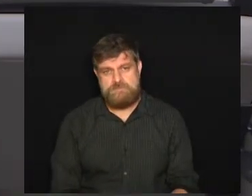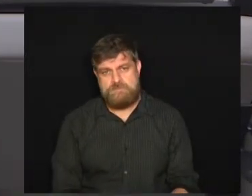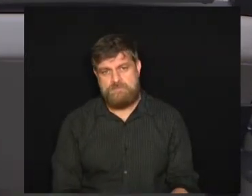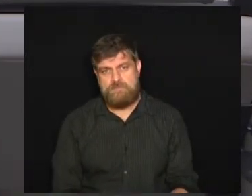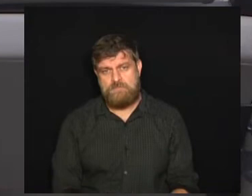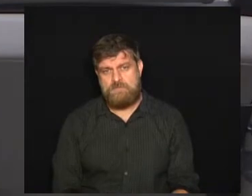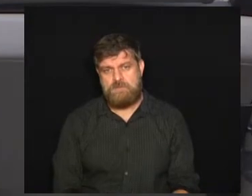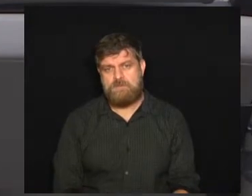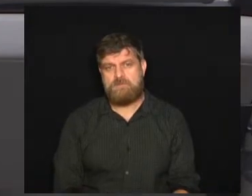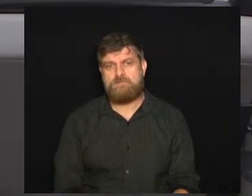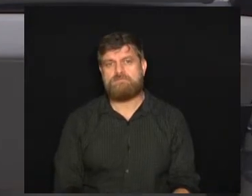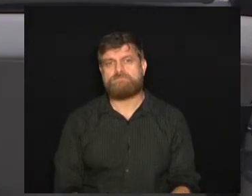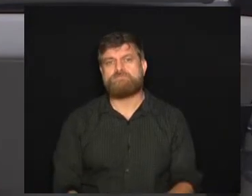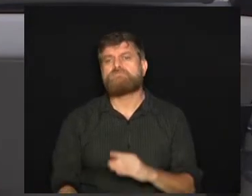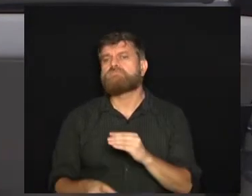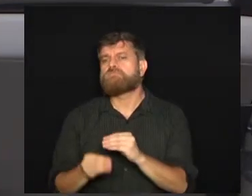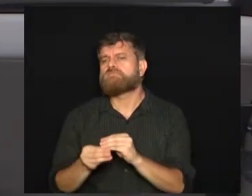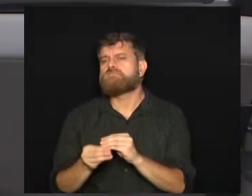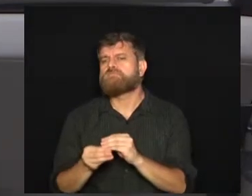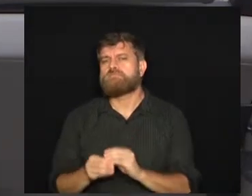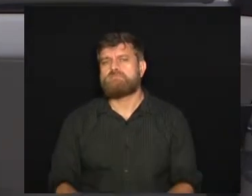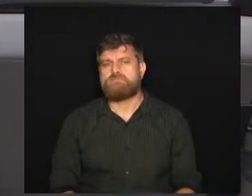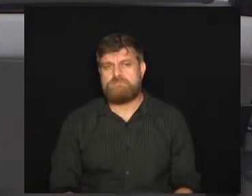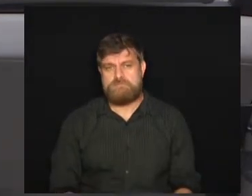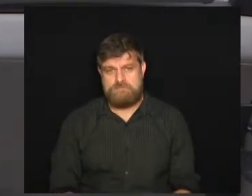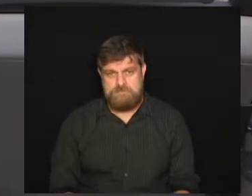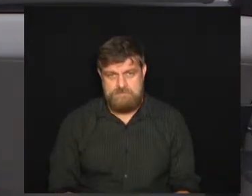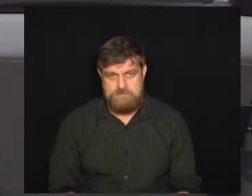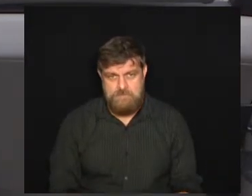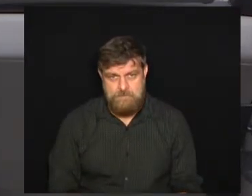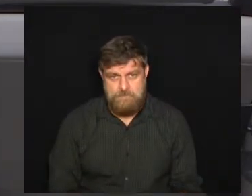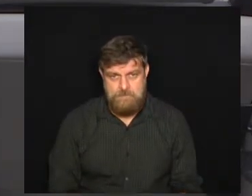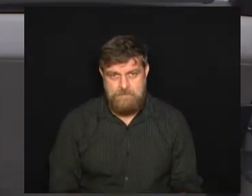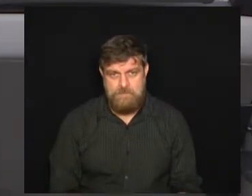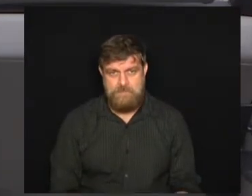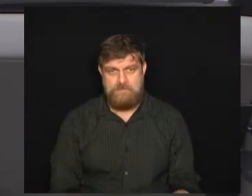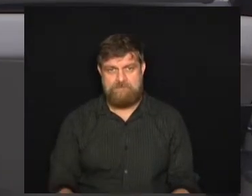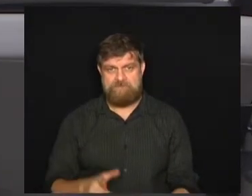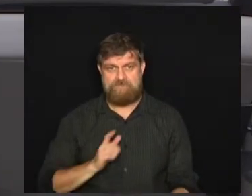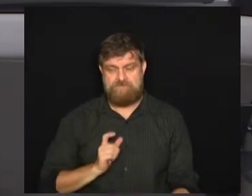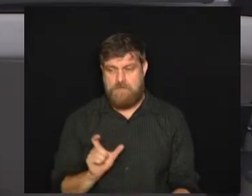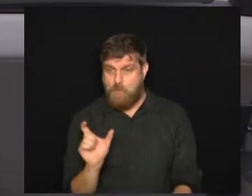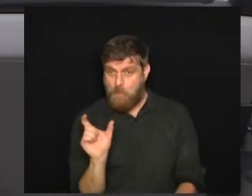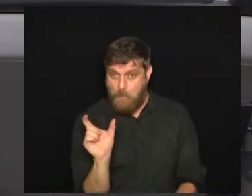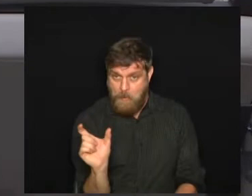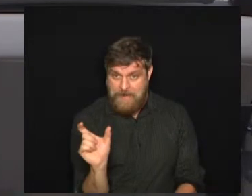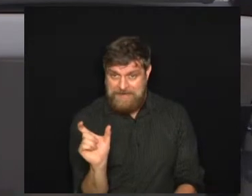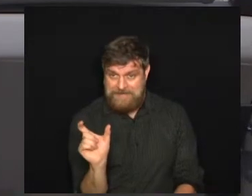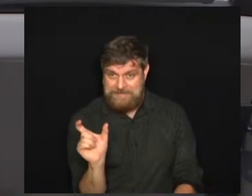o questionamento. Por ocasião da implantação do cartão,